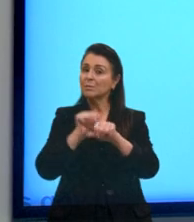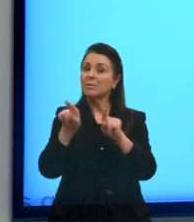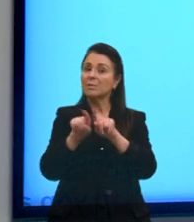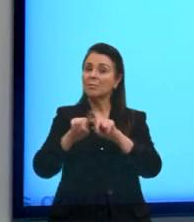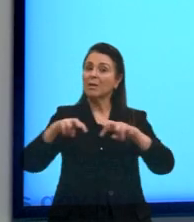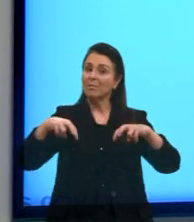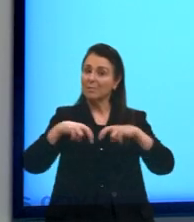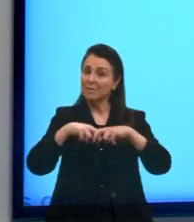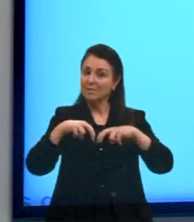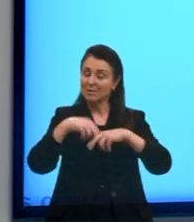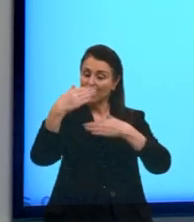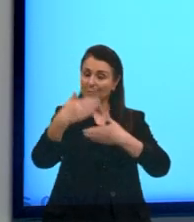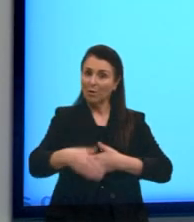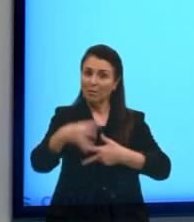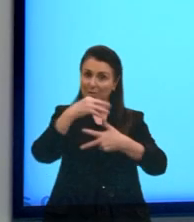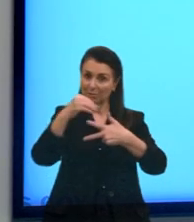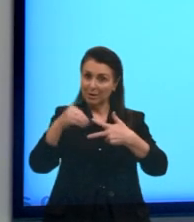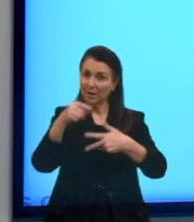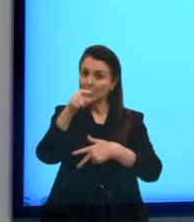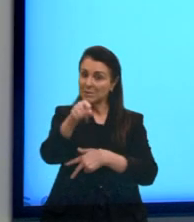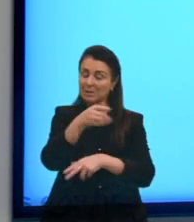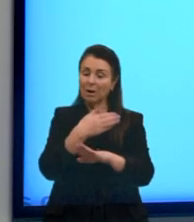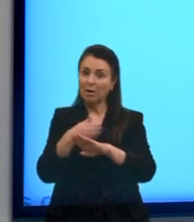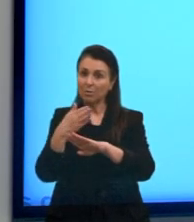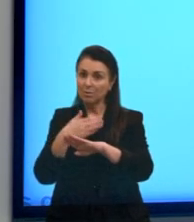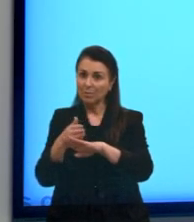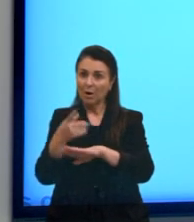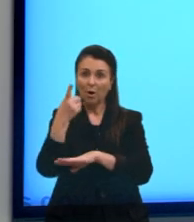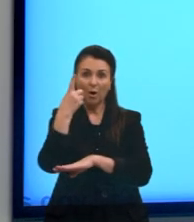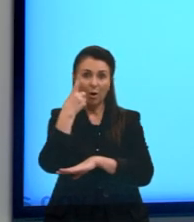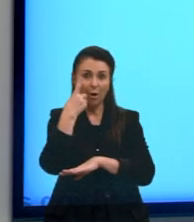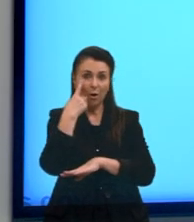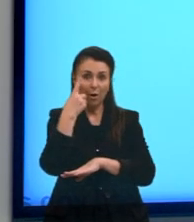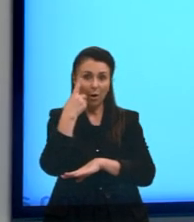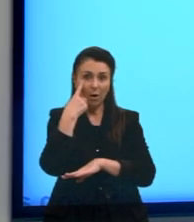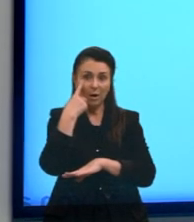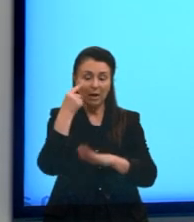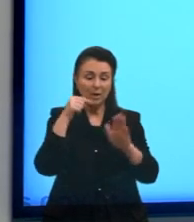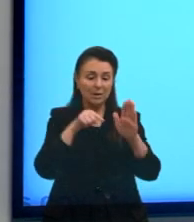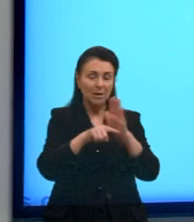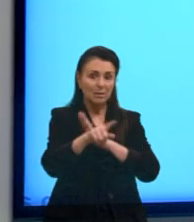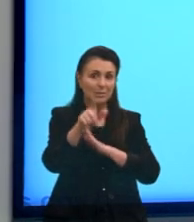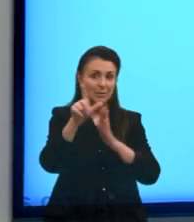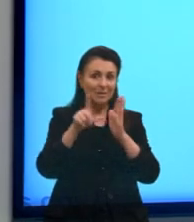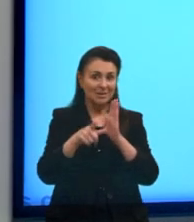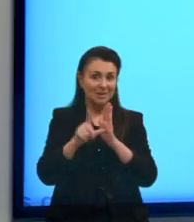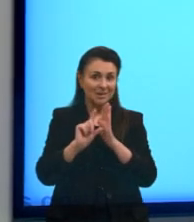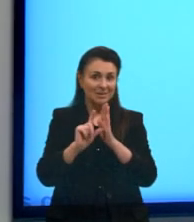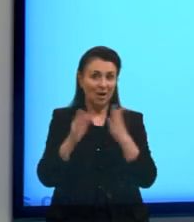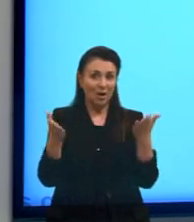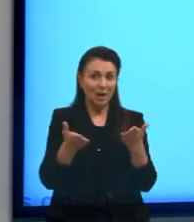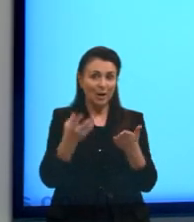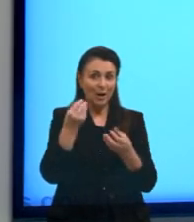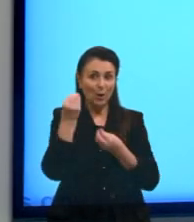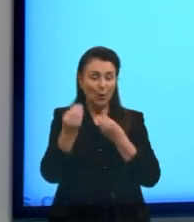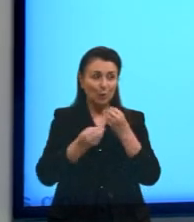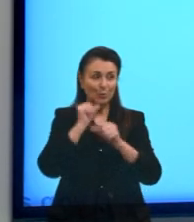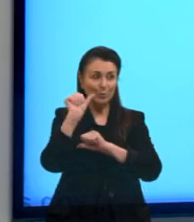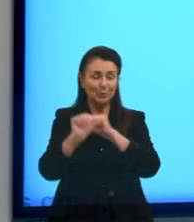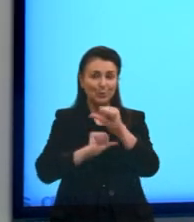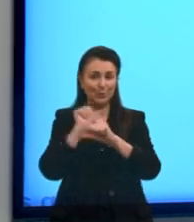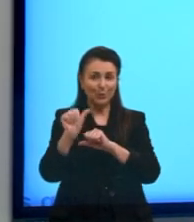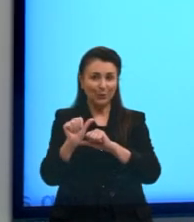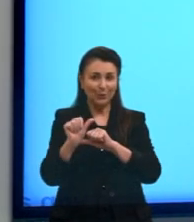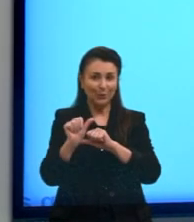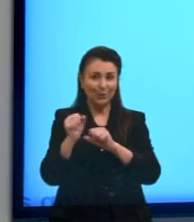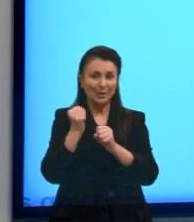diferente para gente então a gente precisa se acostumar né ó como que apareceu nas coisas antes É né até